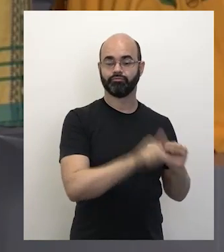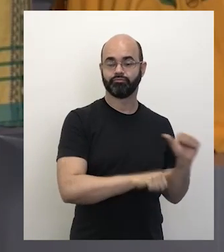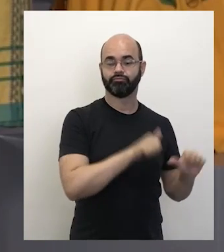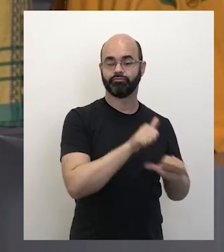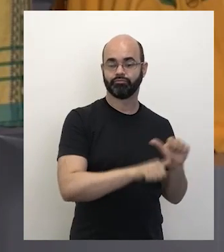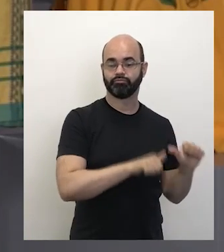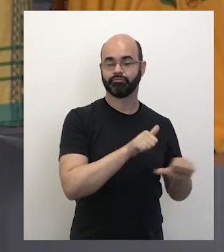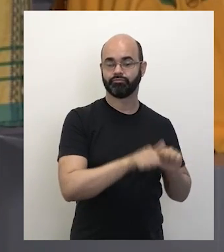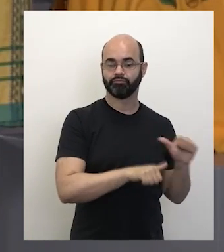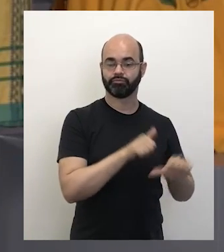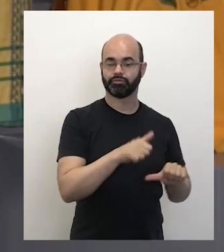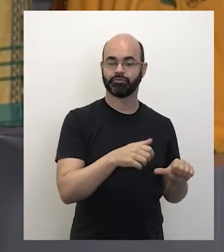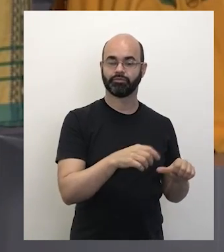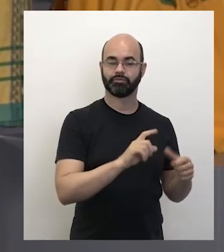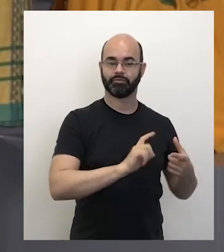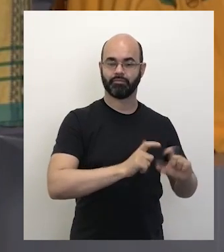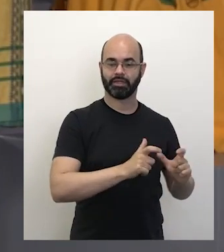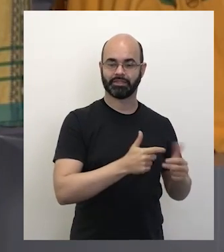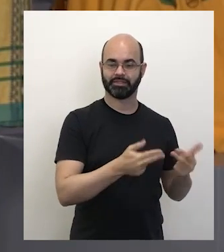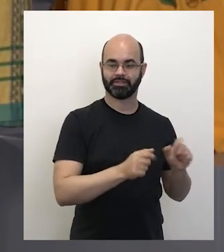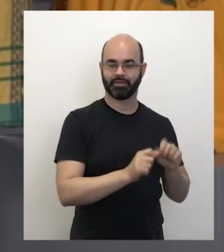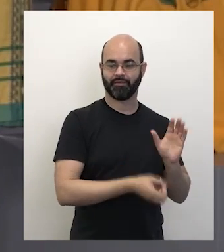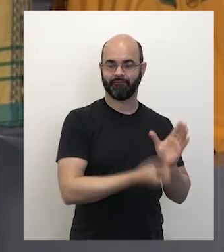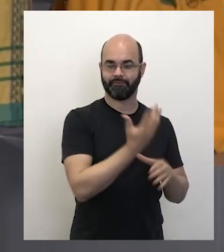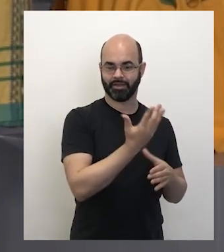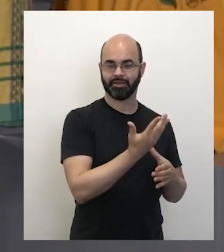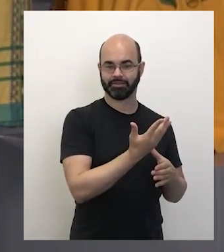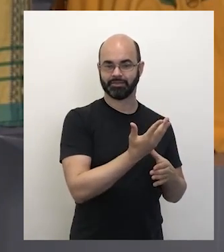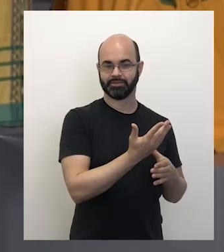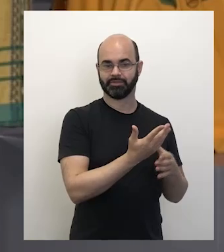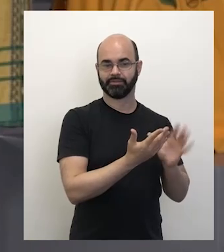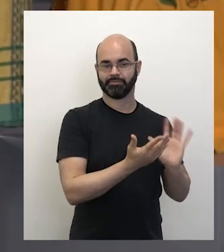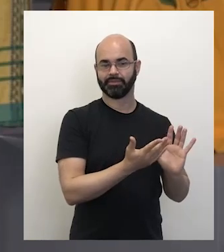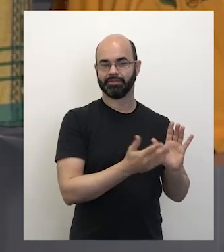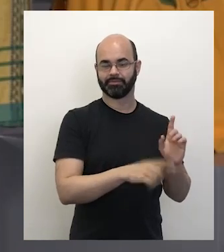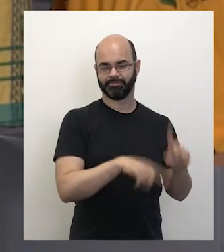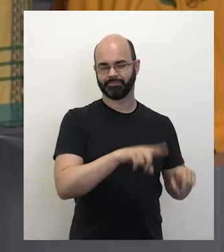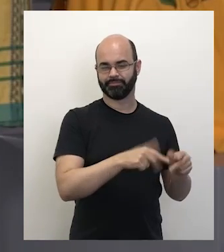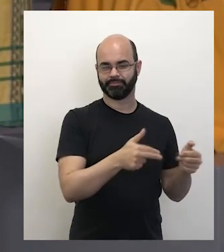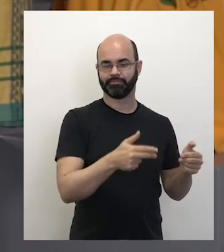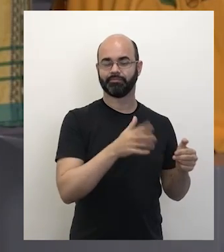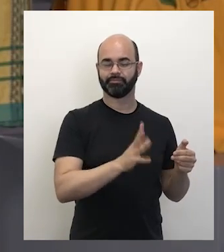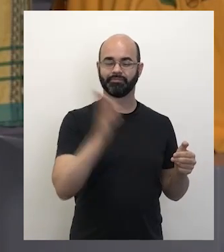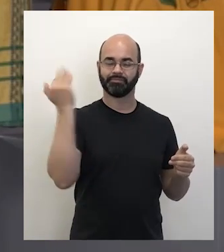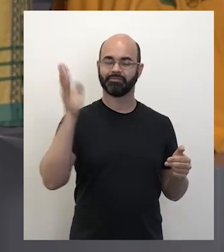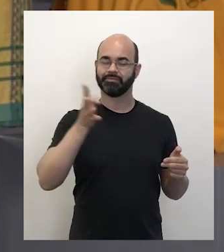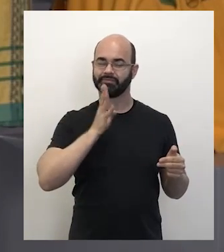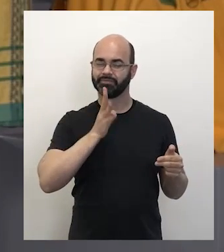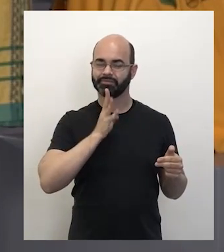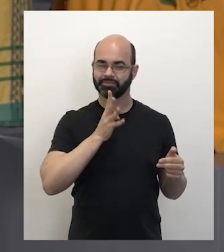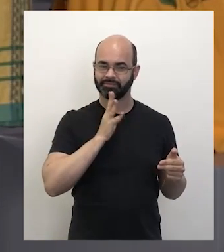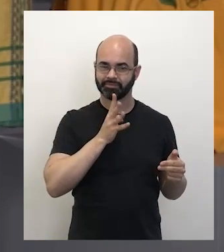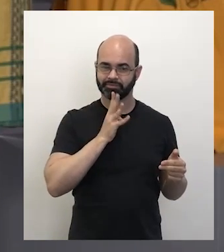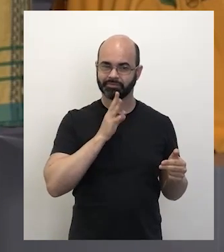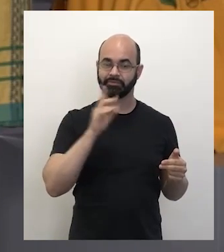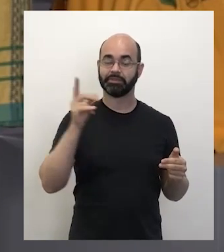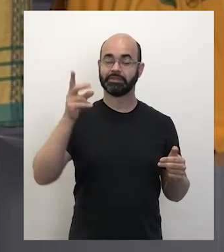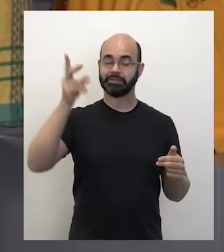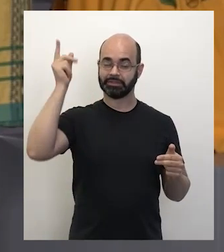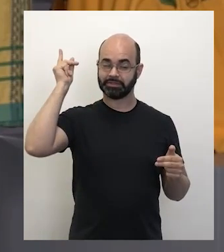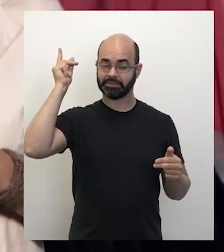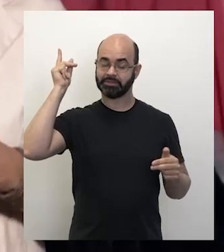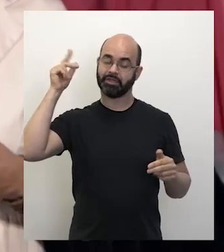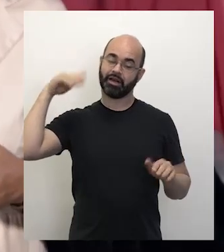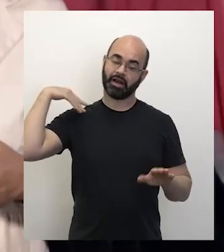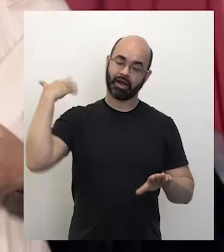de fabricação dessas peças, mas muito conhecimento que era feito naquela época é carregado até hoje e realizado